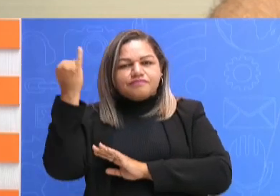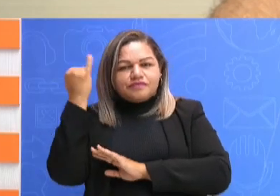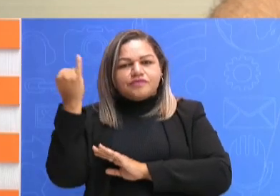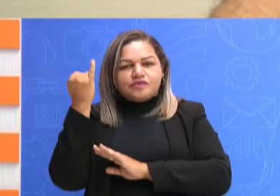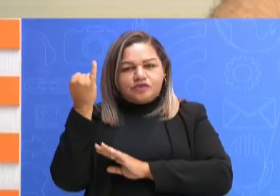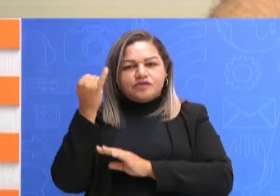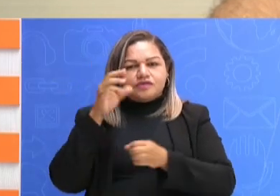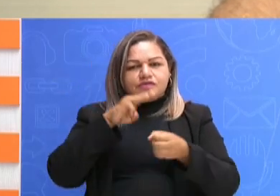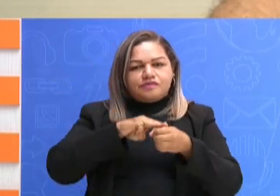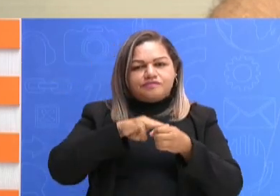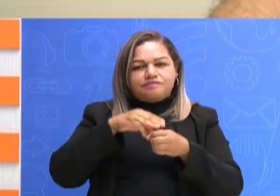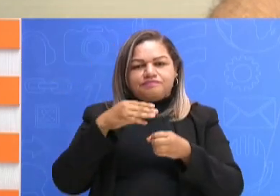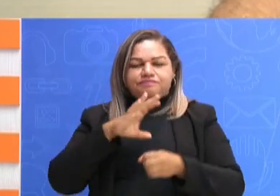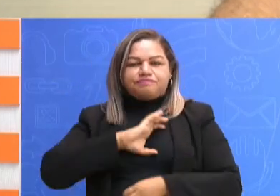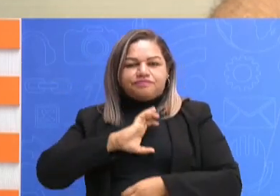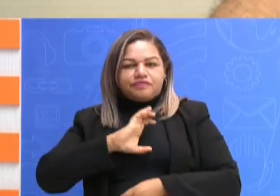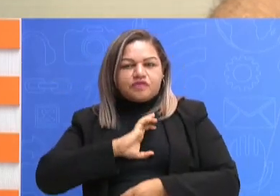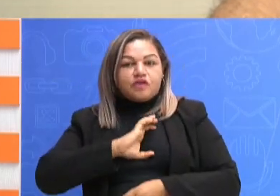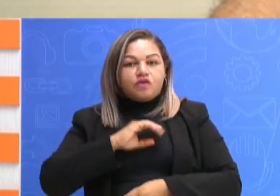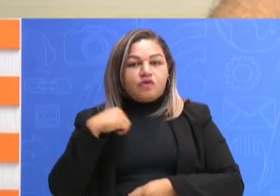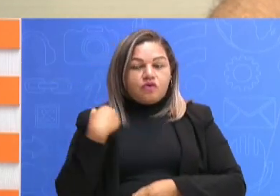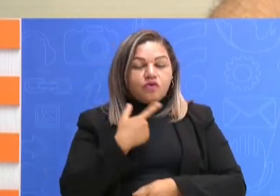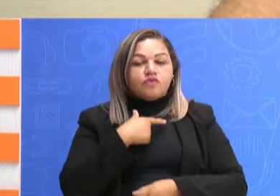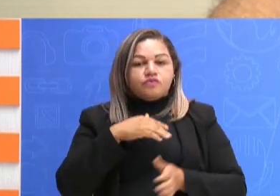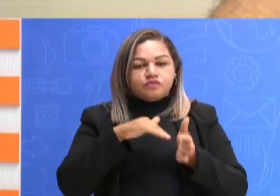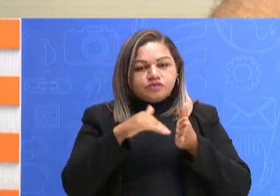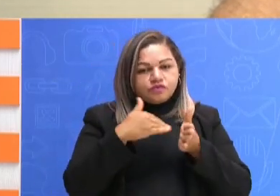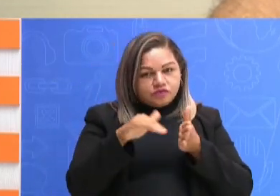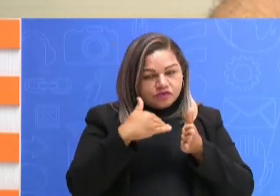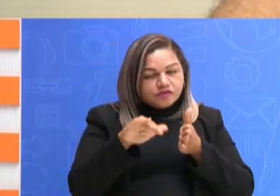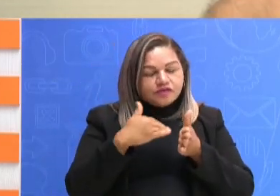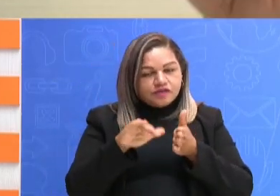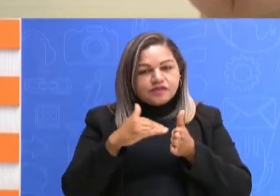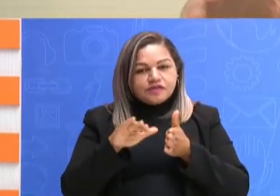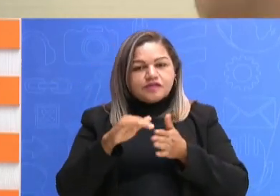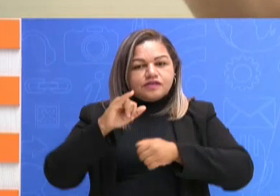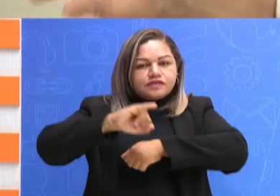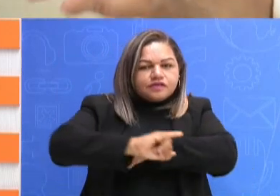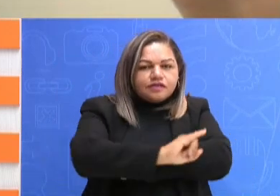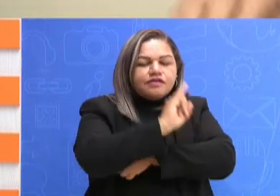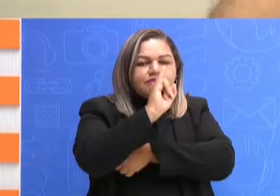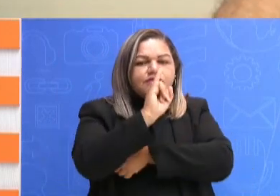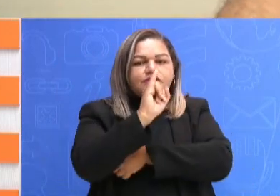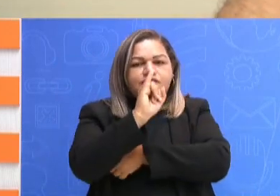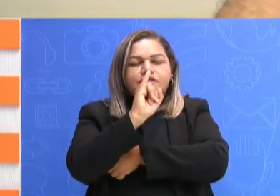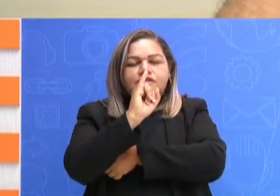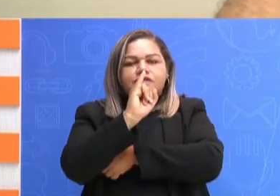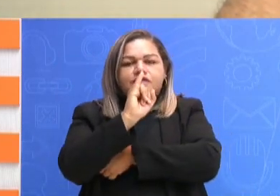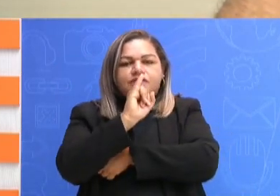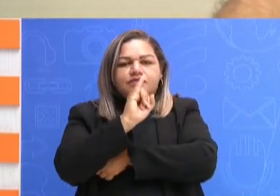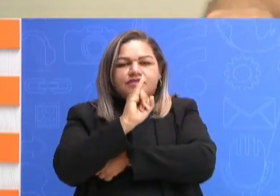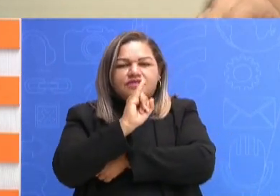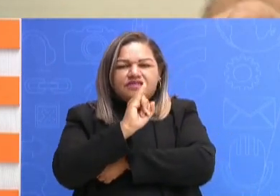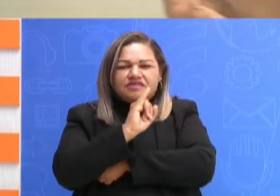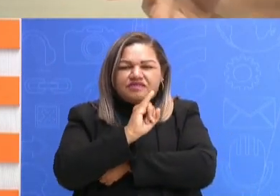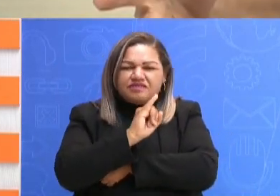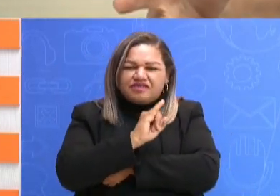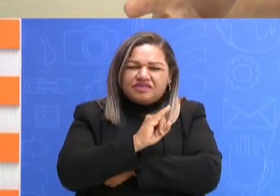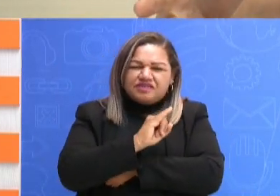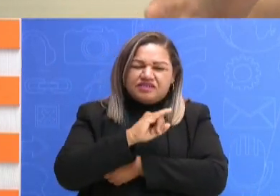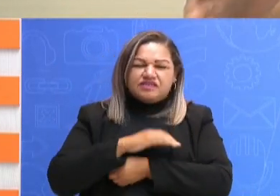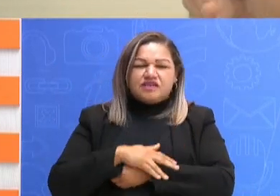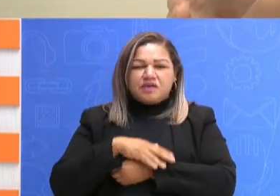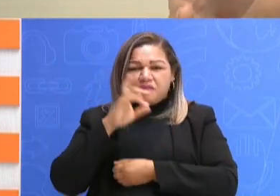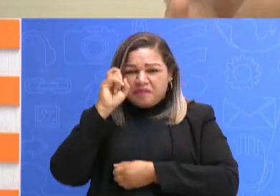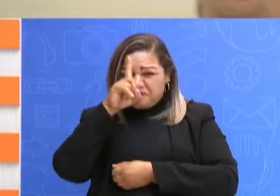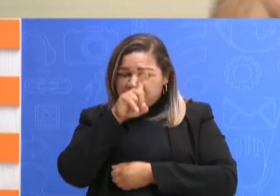município de Caxias. Tá? O nosso secretário de infraestrutura, Murilo Novaes, passou por um momento de